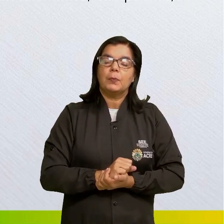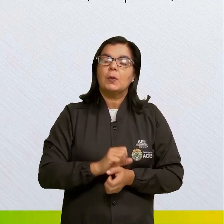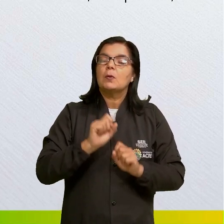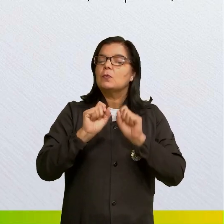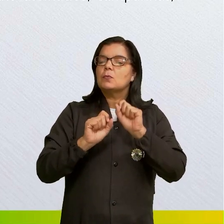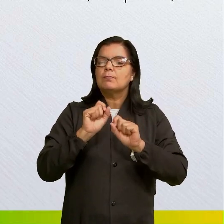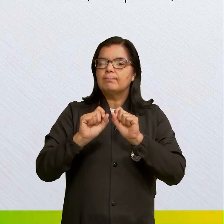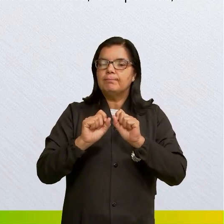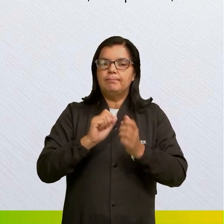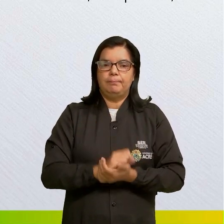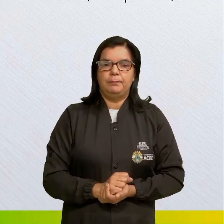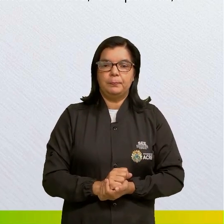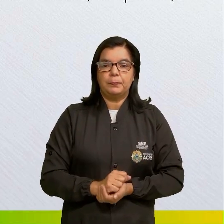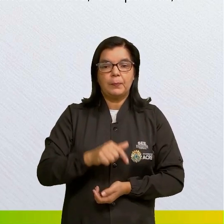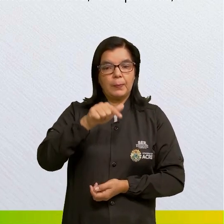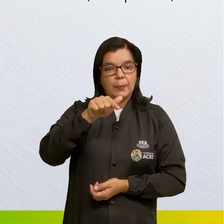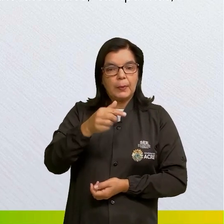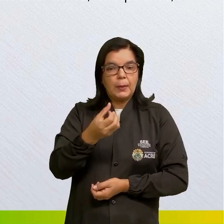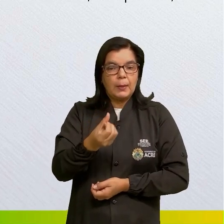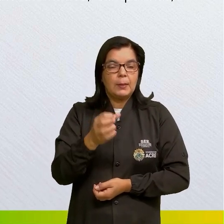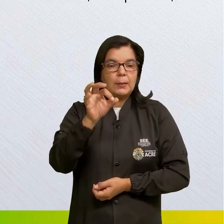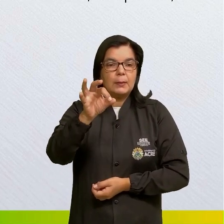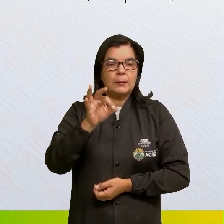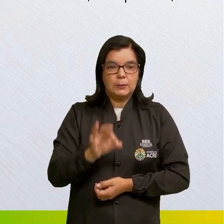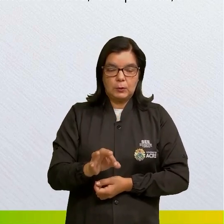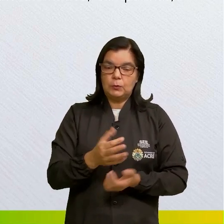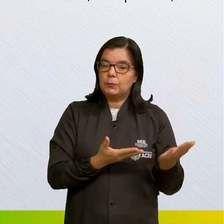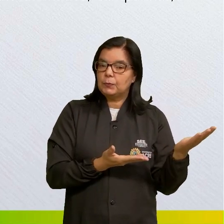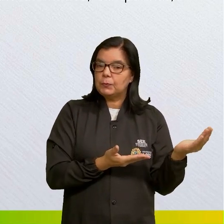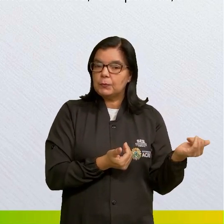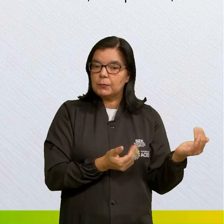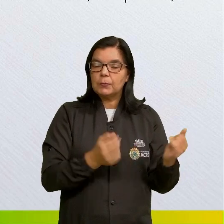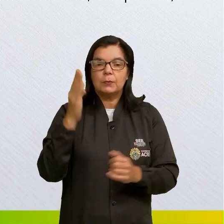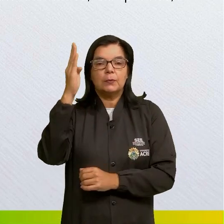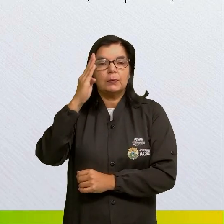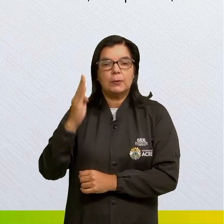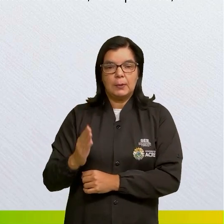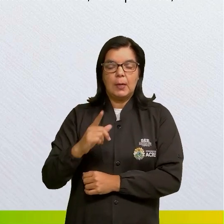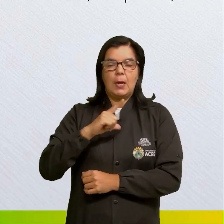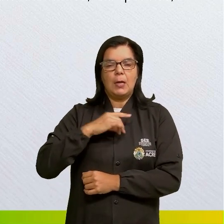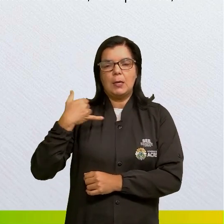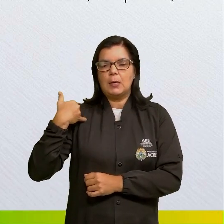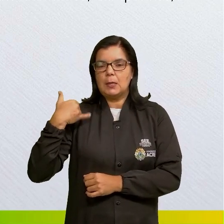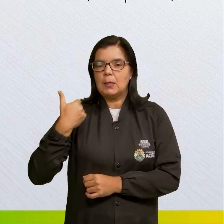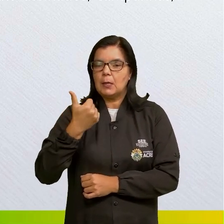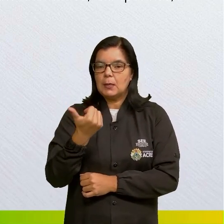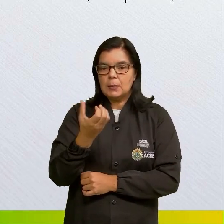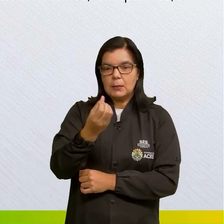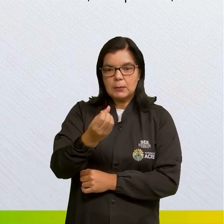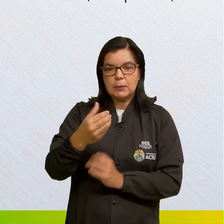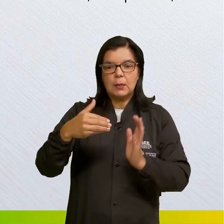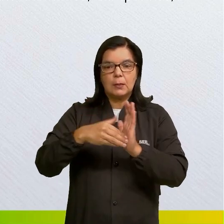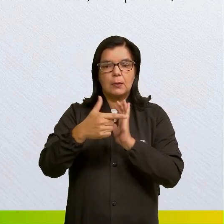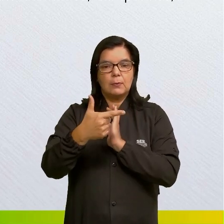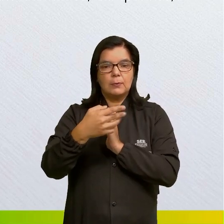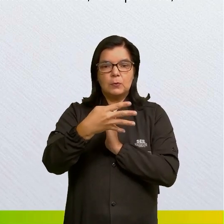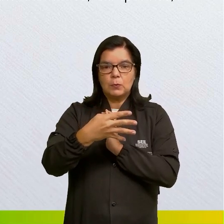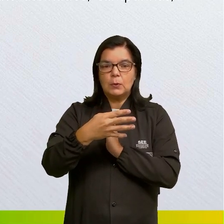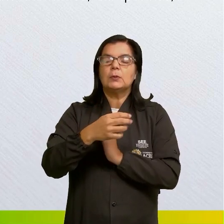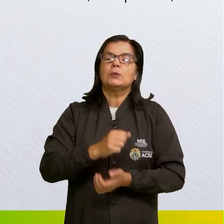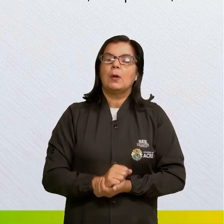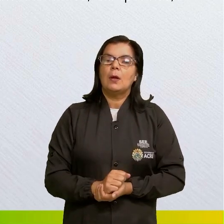ponderam o seguinte: 76% dos jovens brasileiros entre 16 e 24